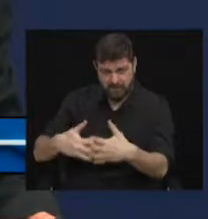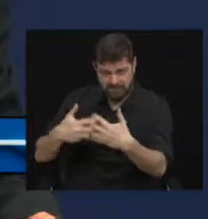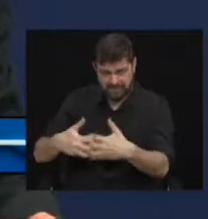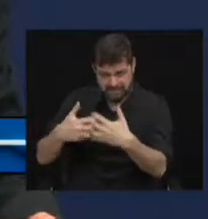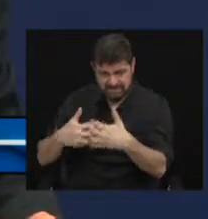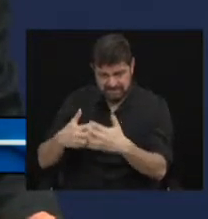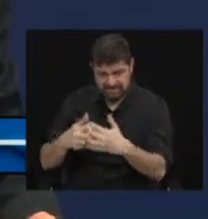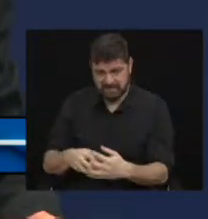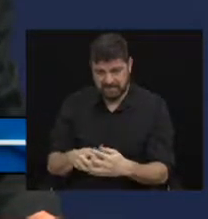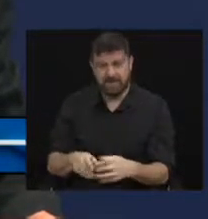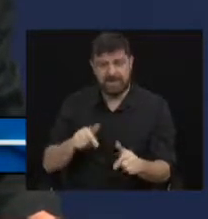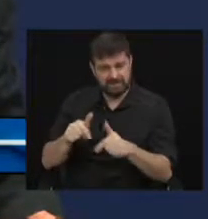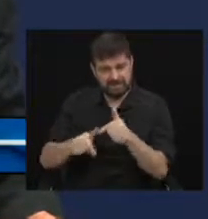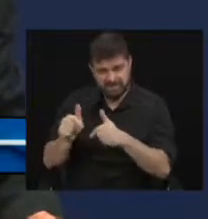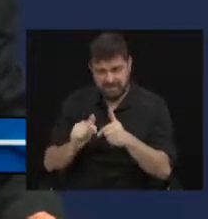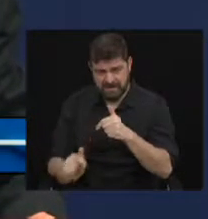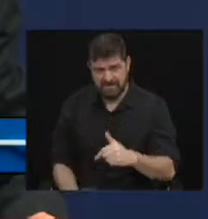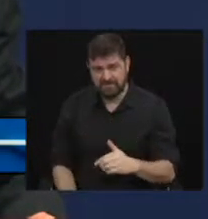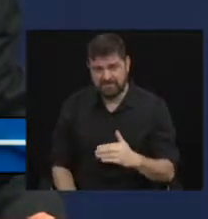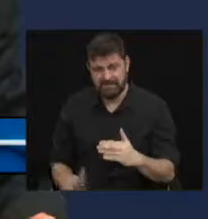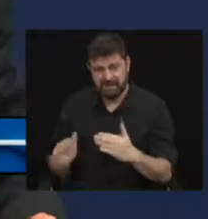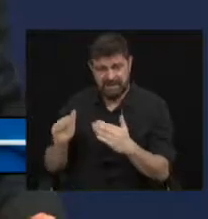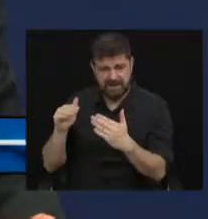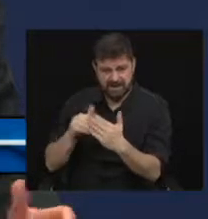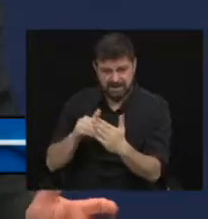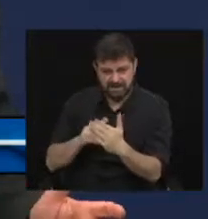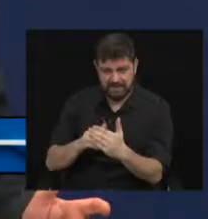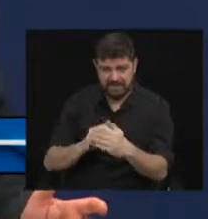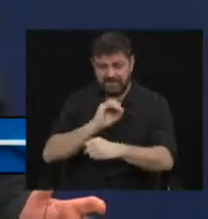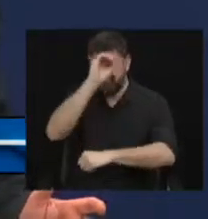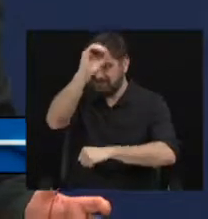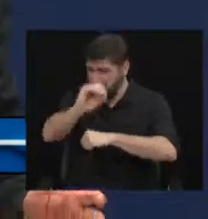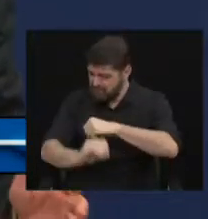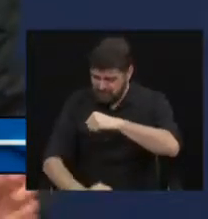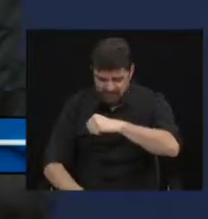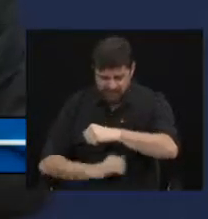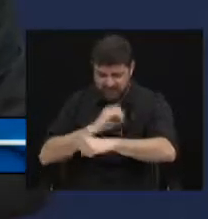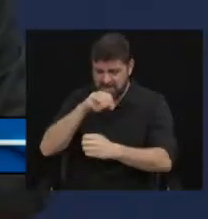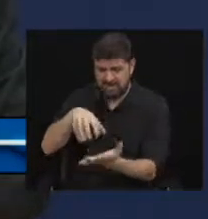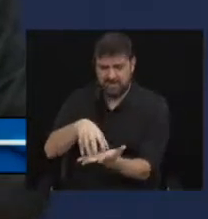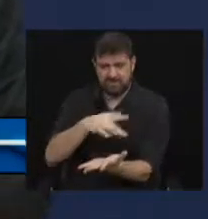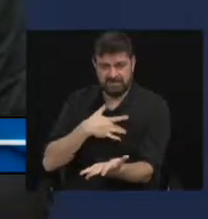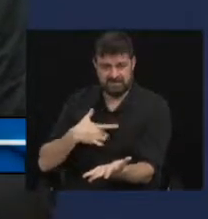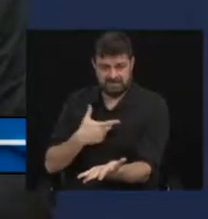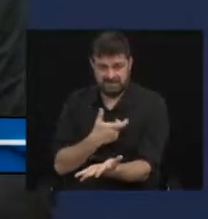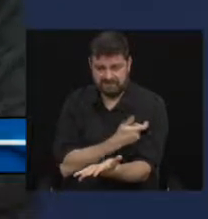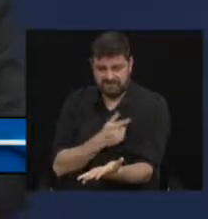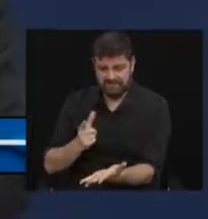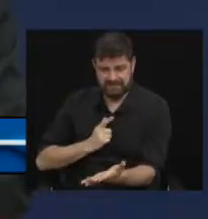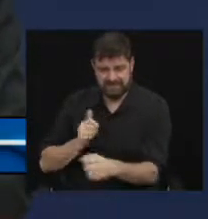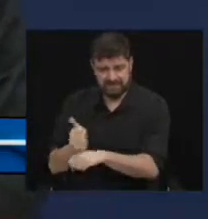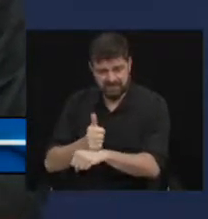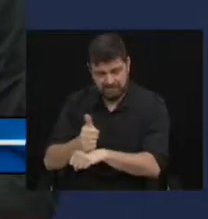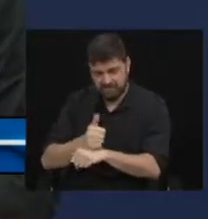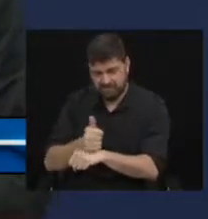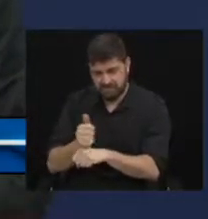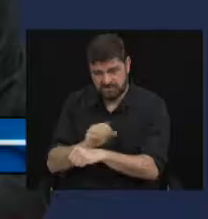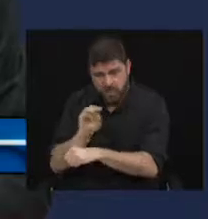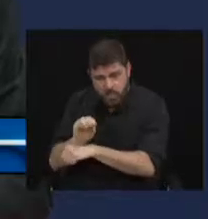capacidade humana e funcional de trabalhadores, de servidores públicos, naquele centro